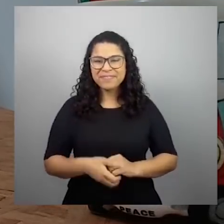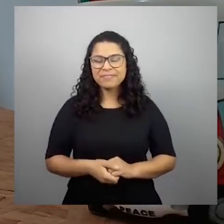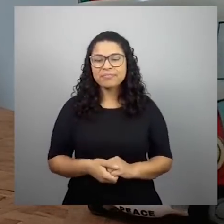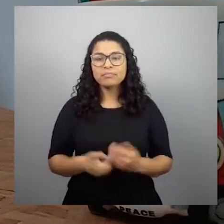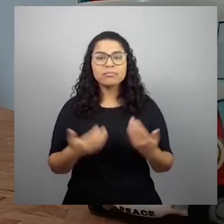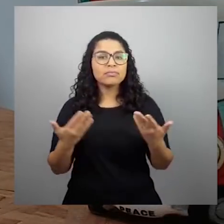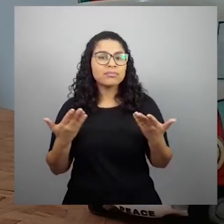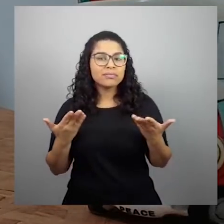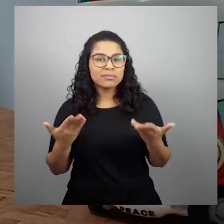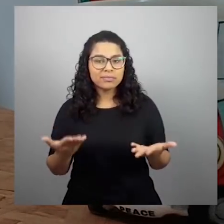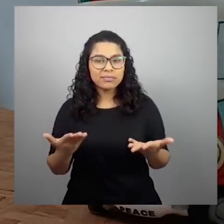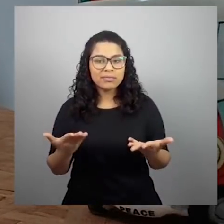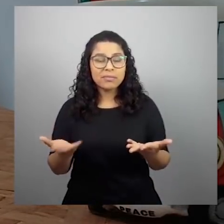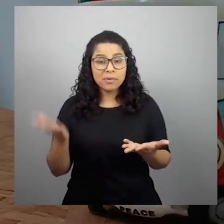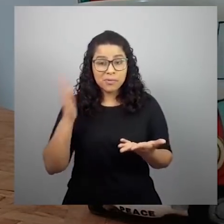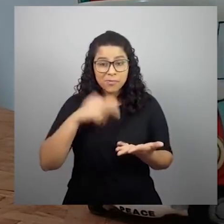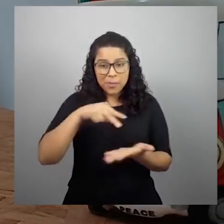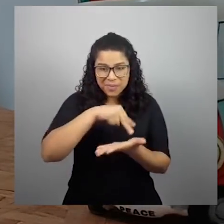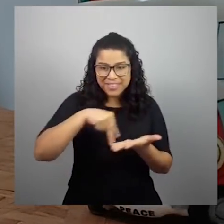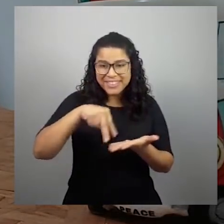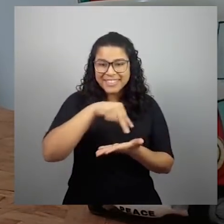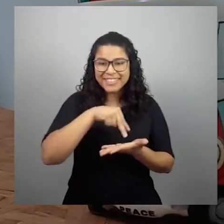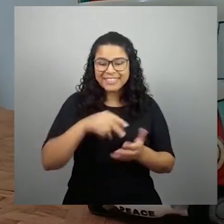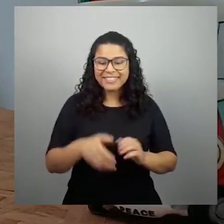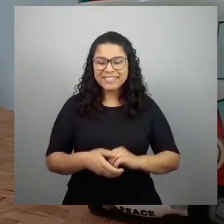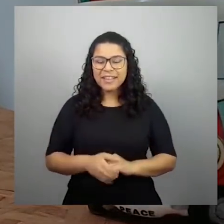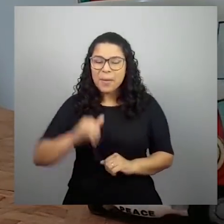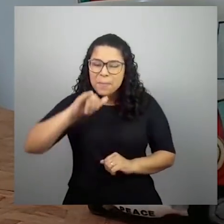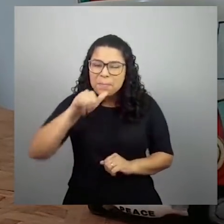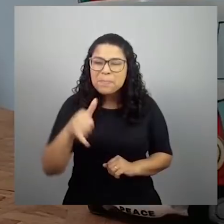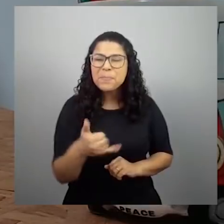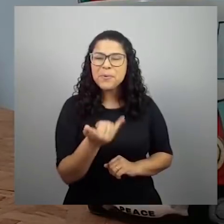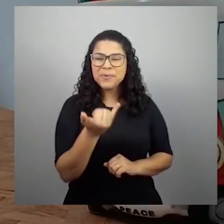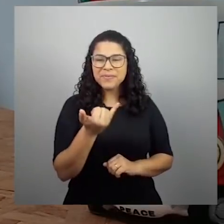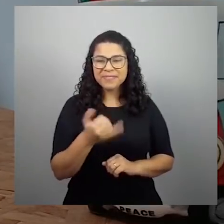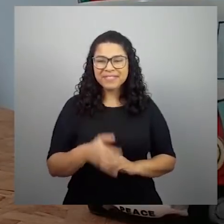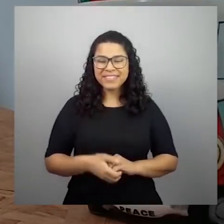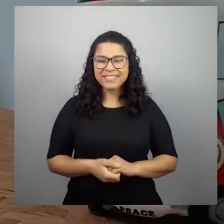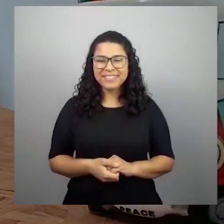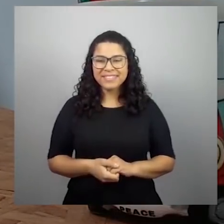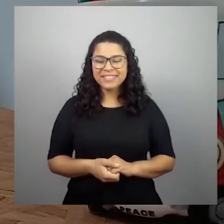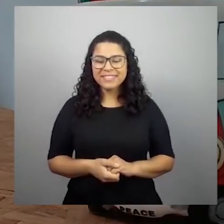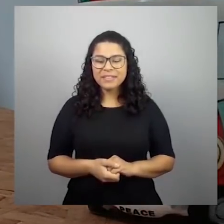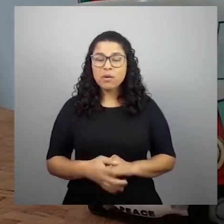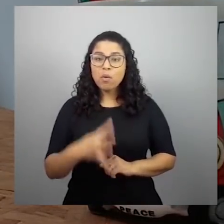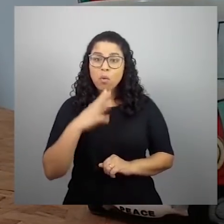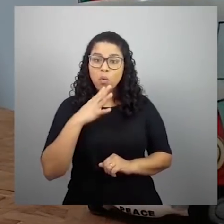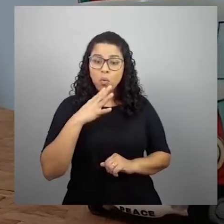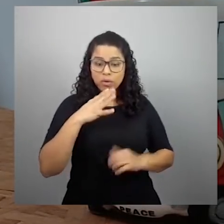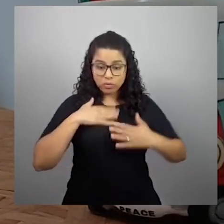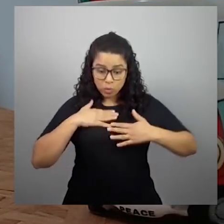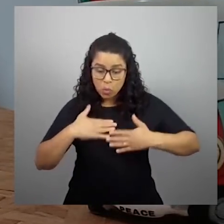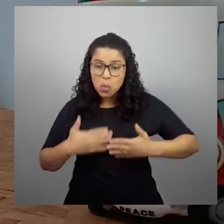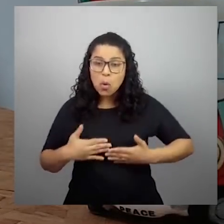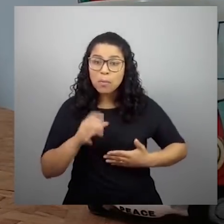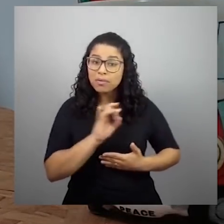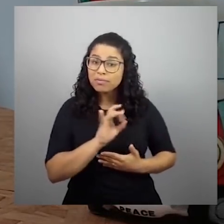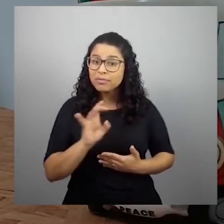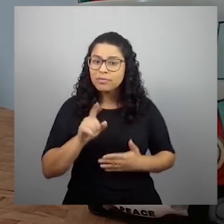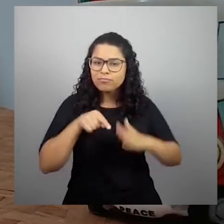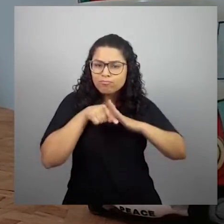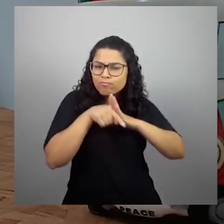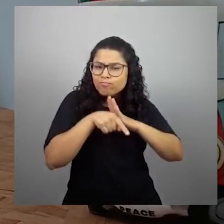bem? Então, bora dançar. Aproveitem, conheçam o corpo de